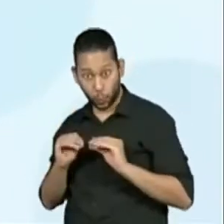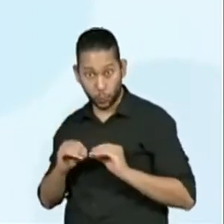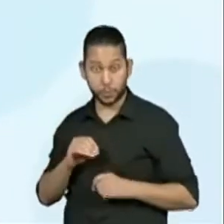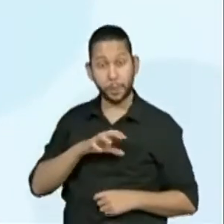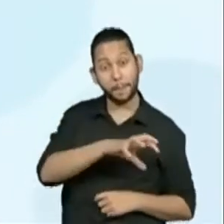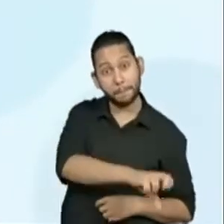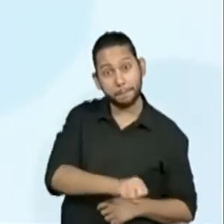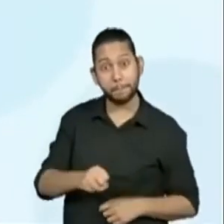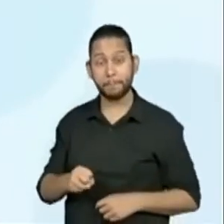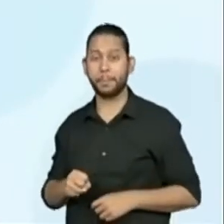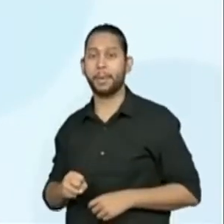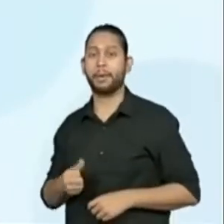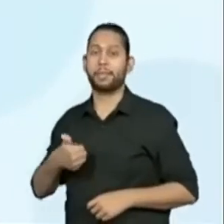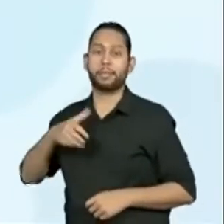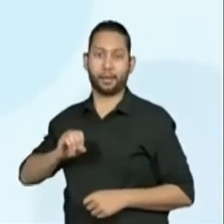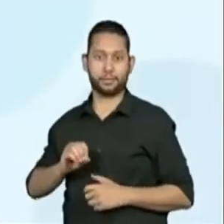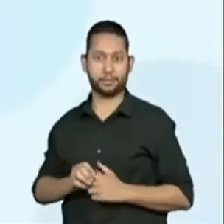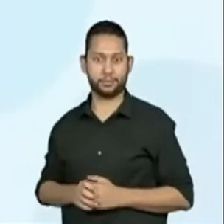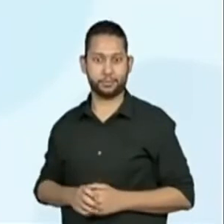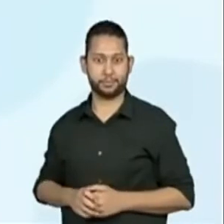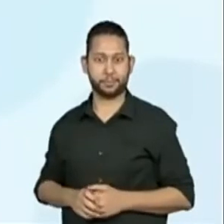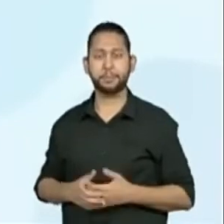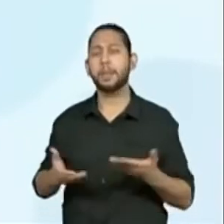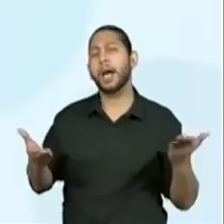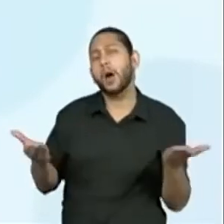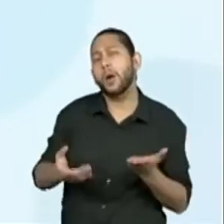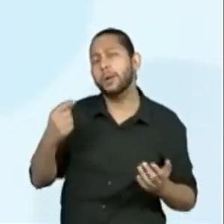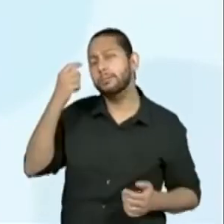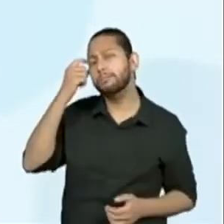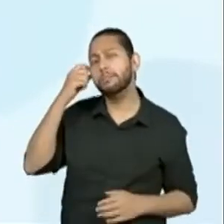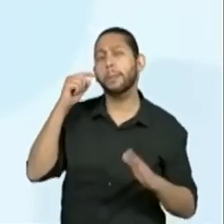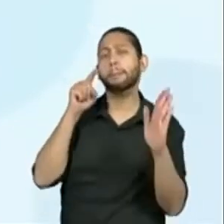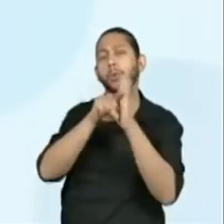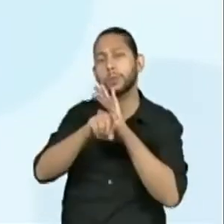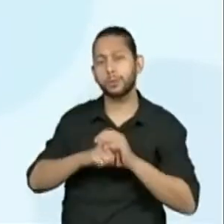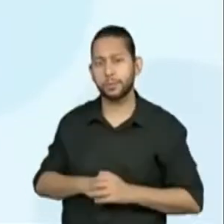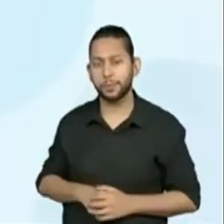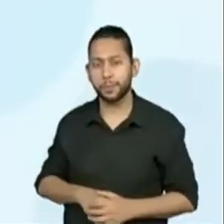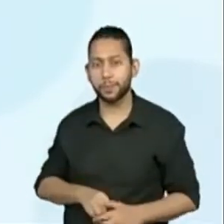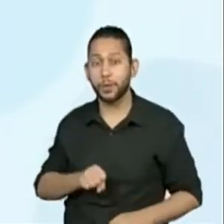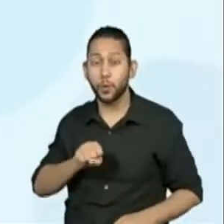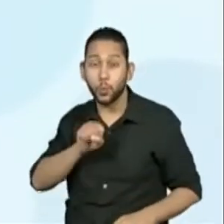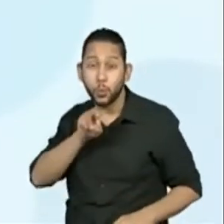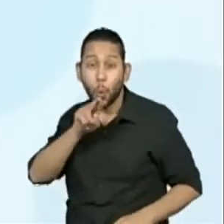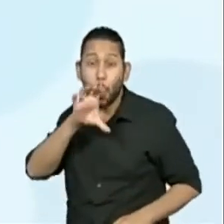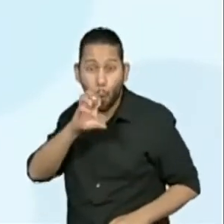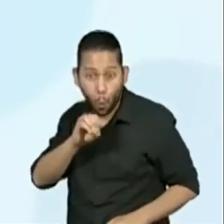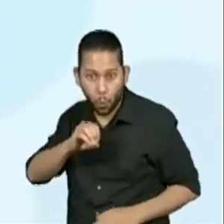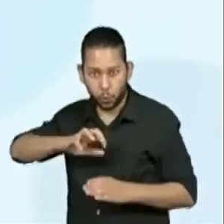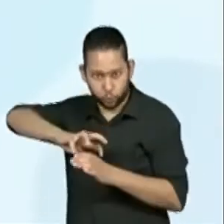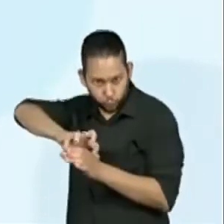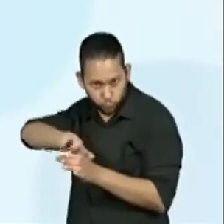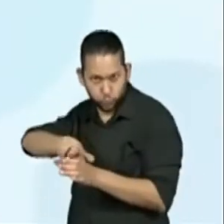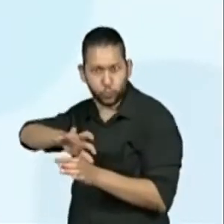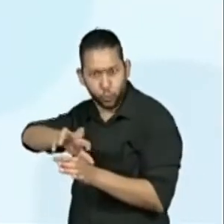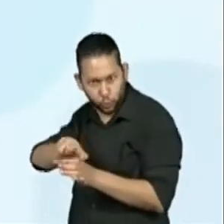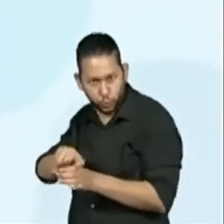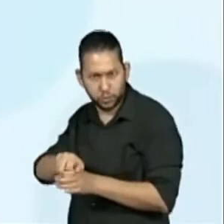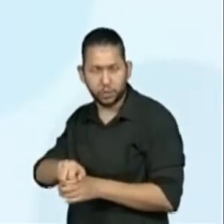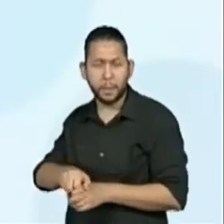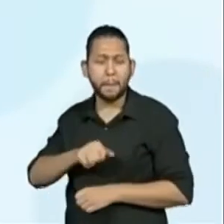quantas laranjas foram utilizadas na preparação do sucos